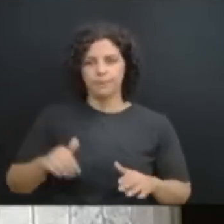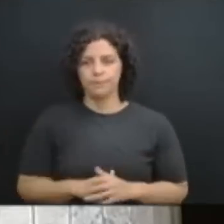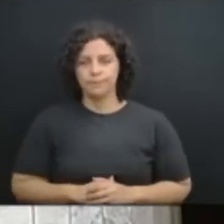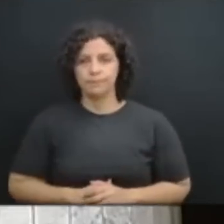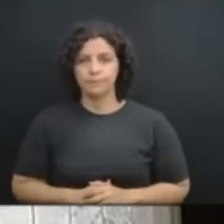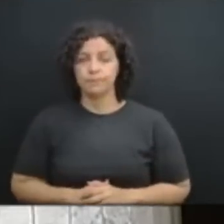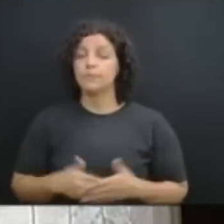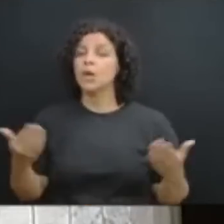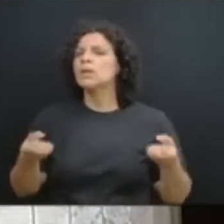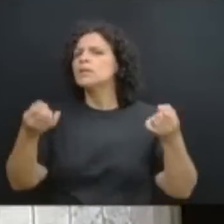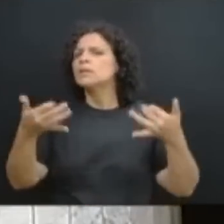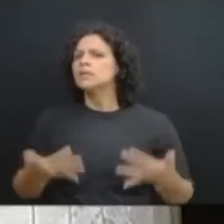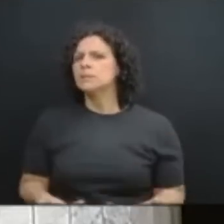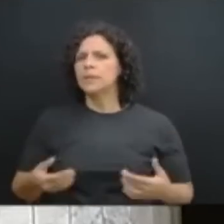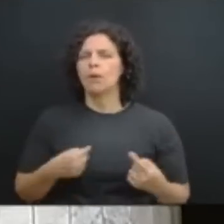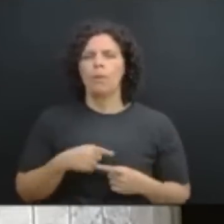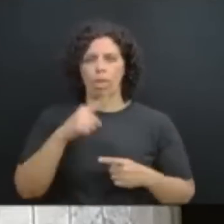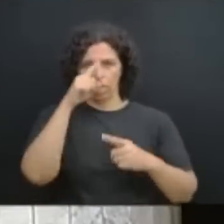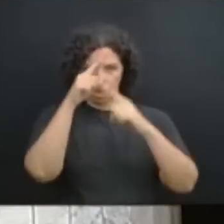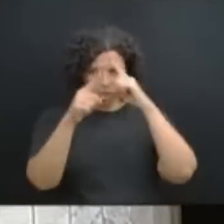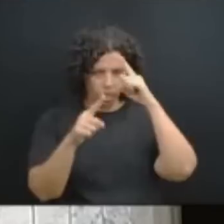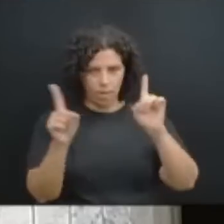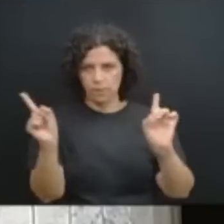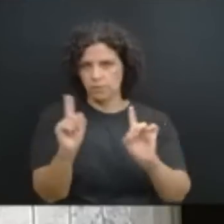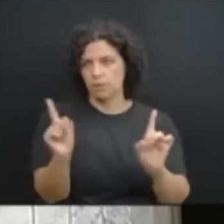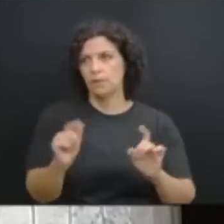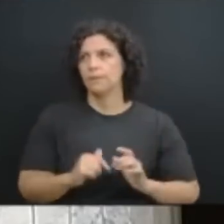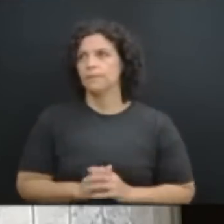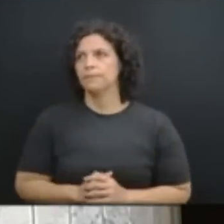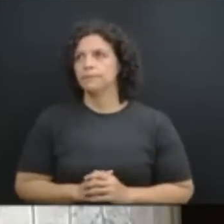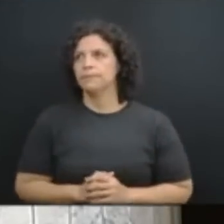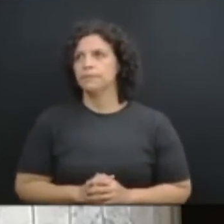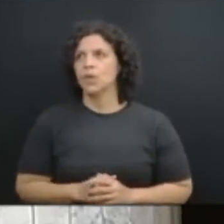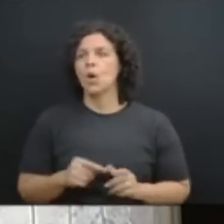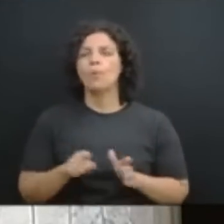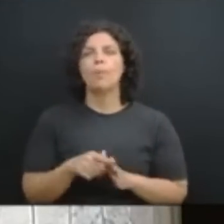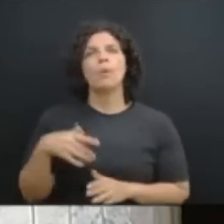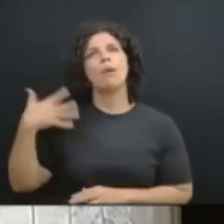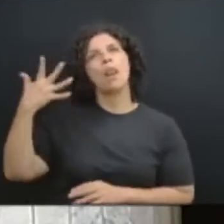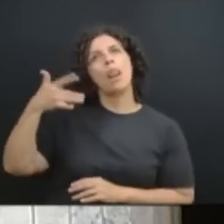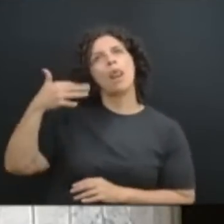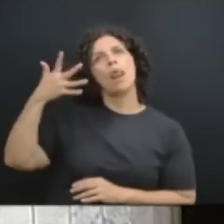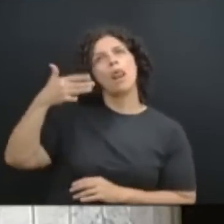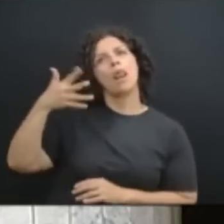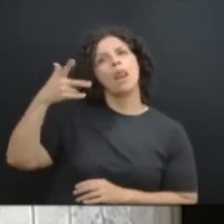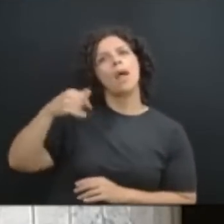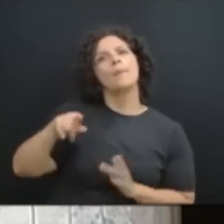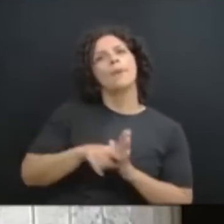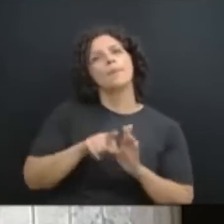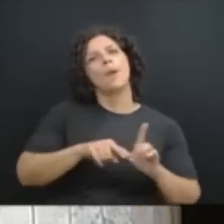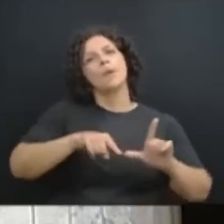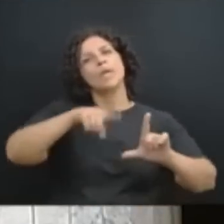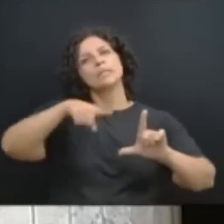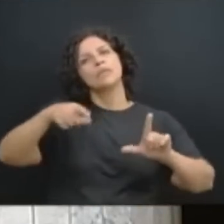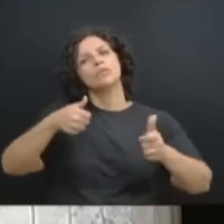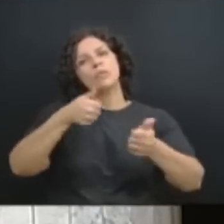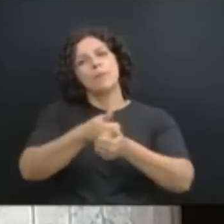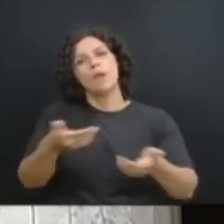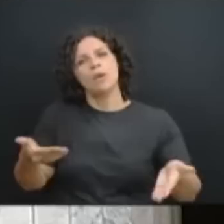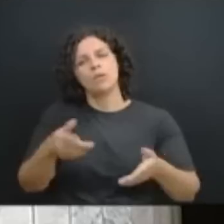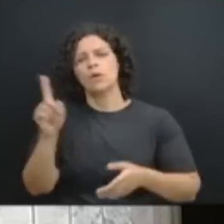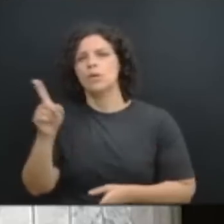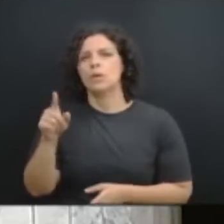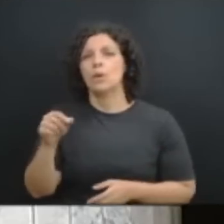E não se trata de uma invenção, de uma elucubração em cima de estatísticas recentes